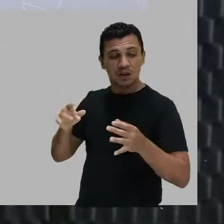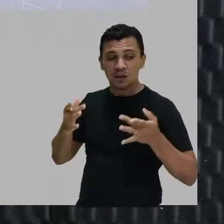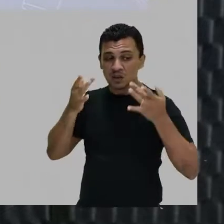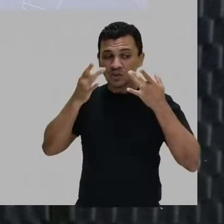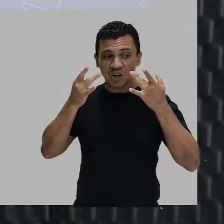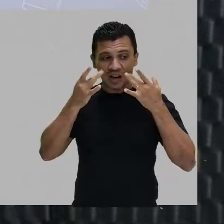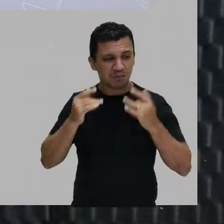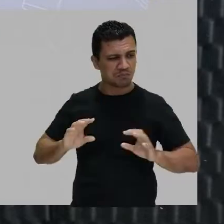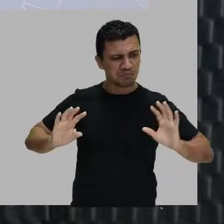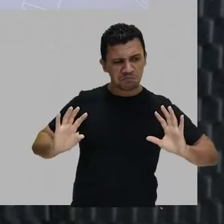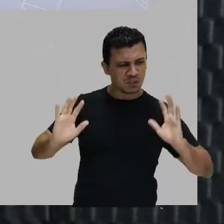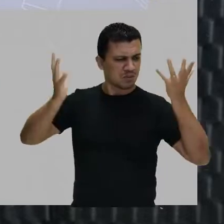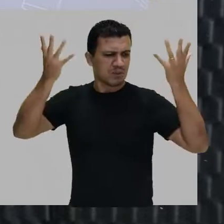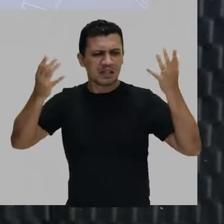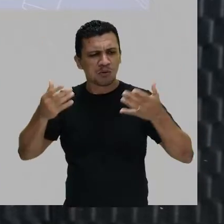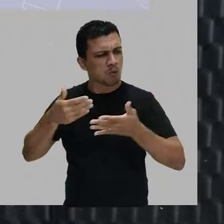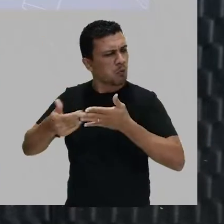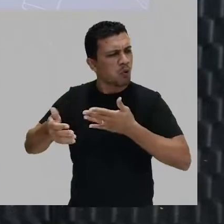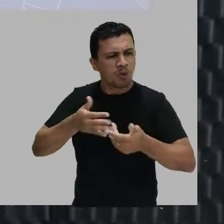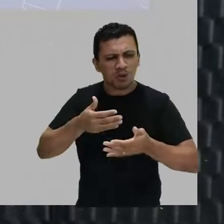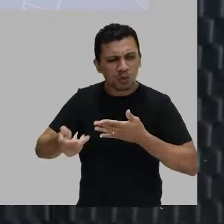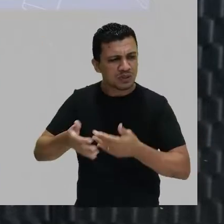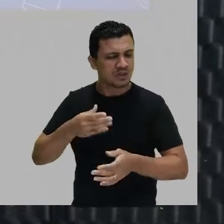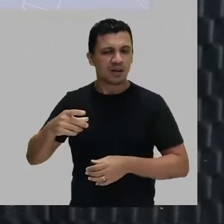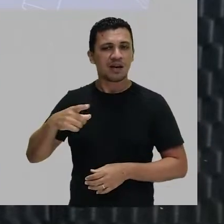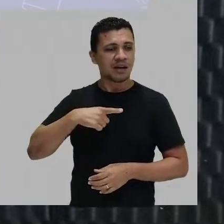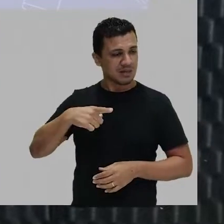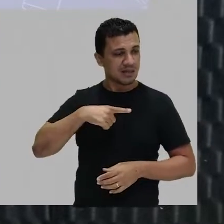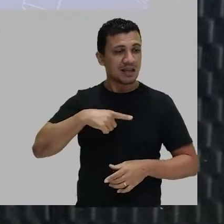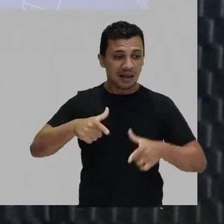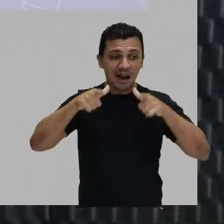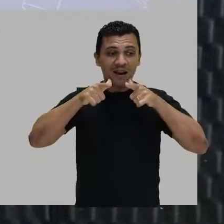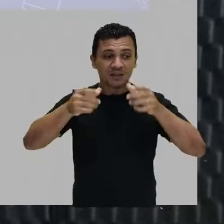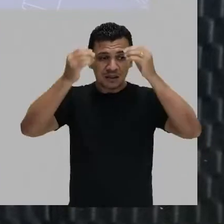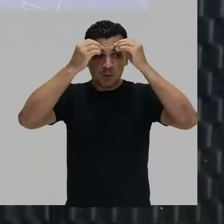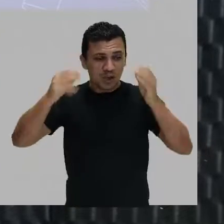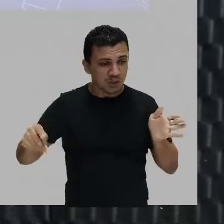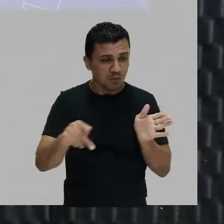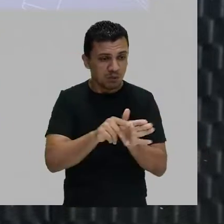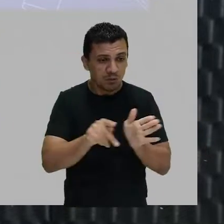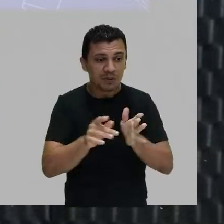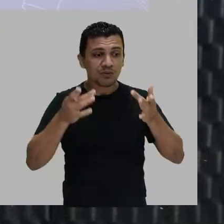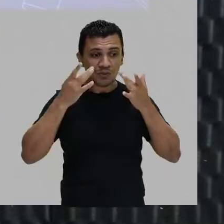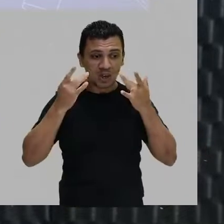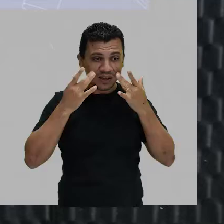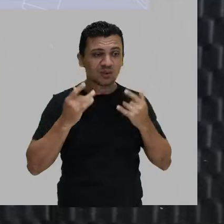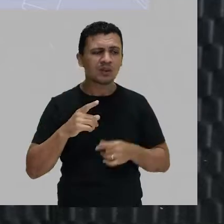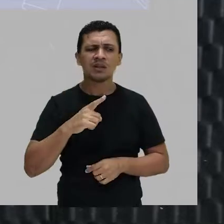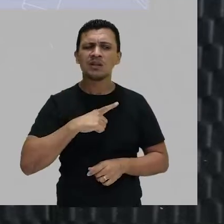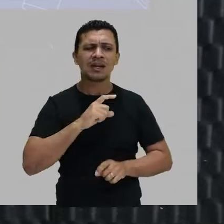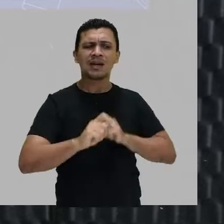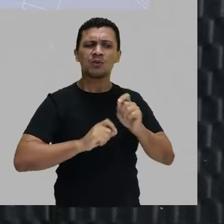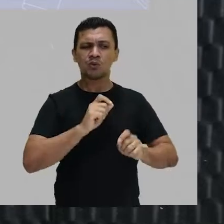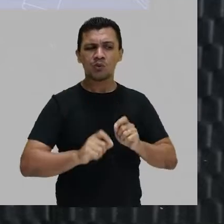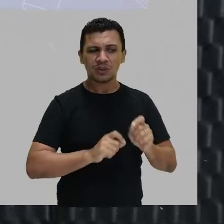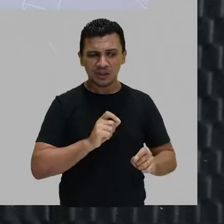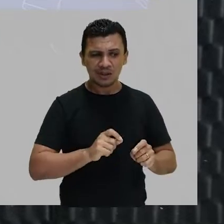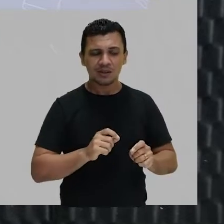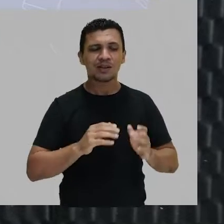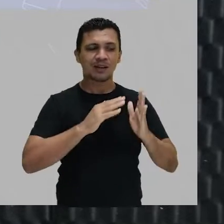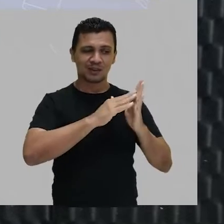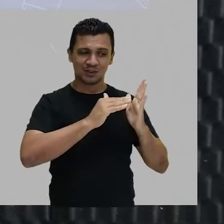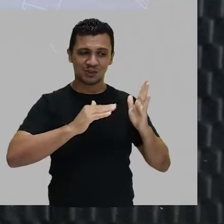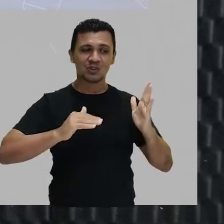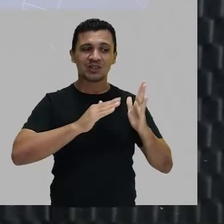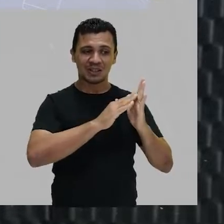quando você assiste qualquer coisa que tenha esta linguagem teatral, existe ali o que a gente chama de um processo de estética